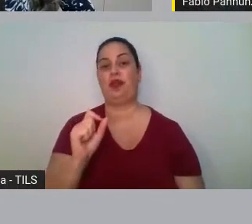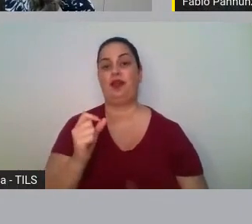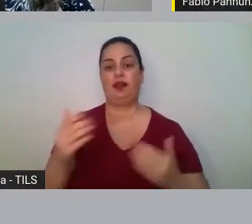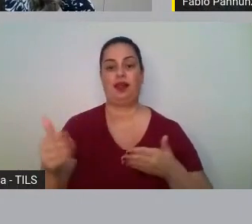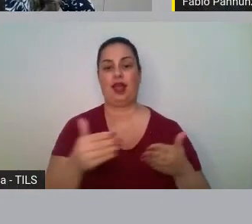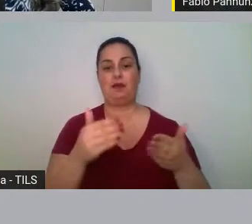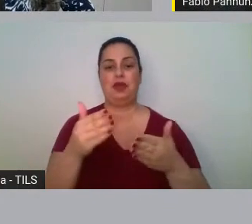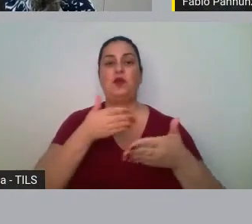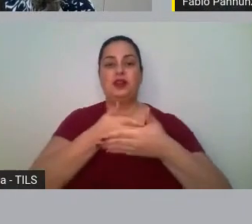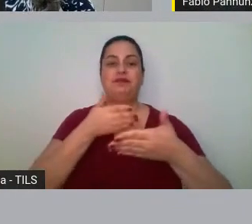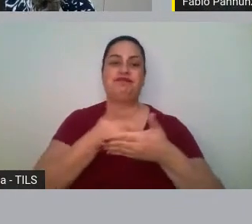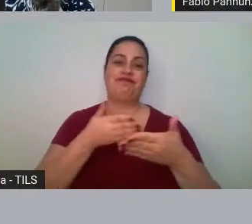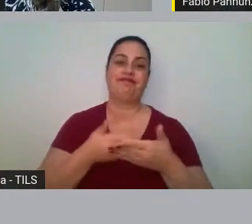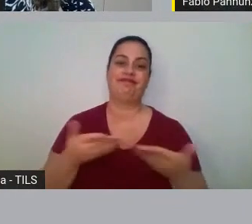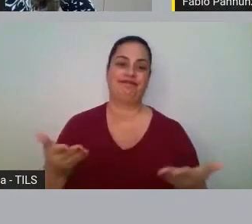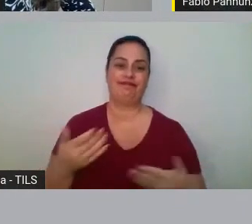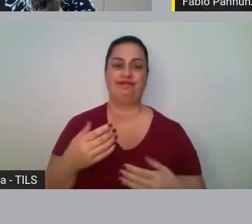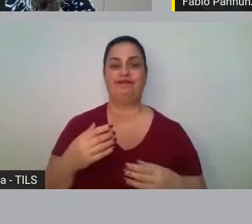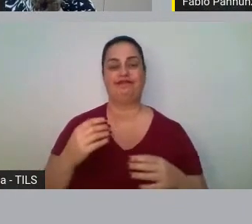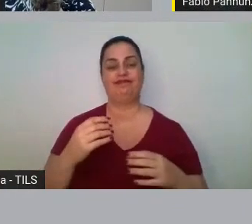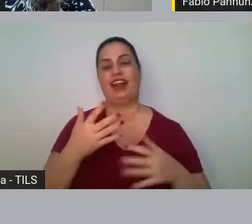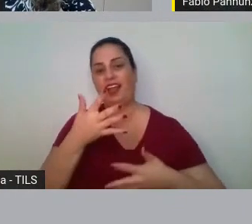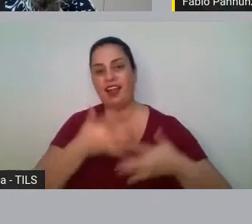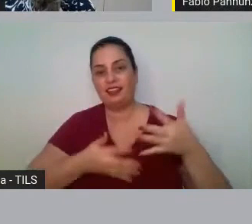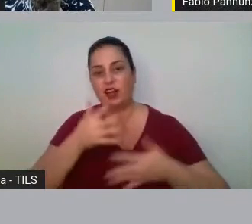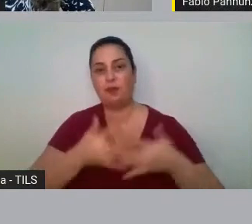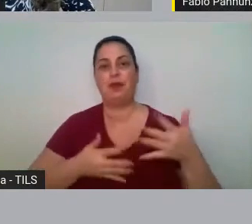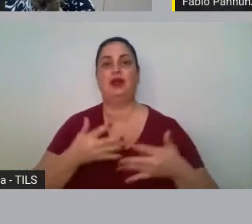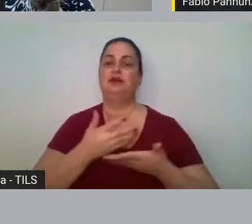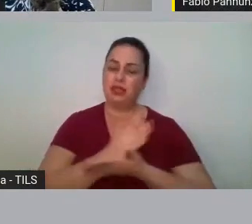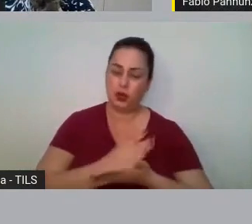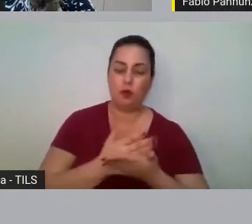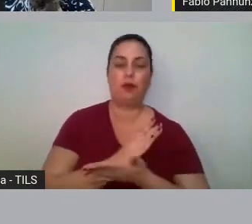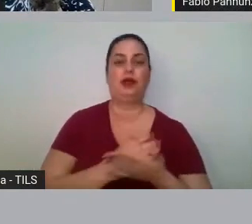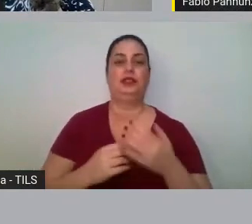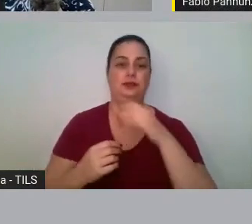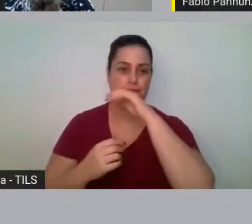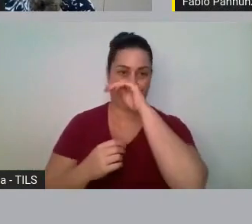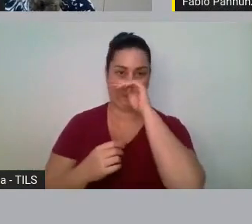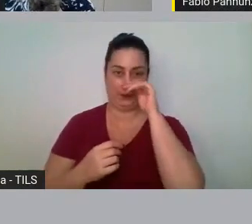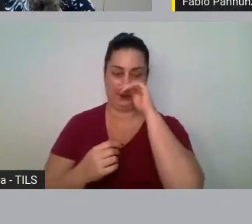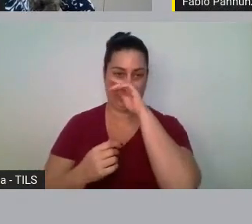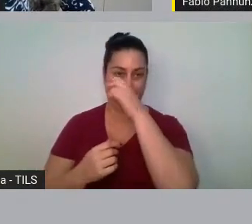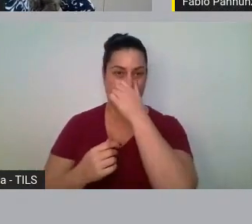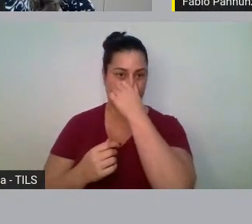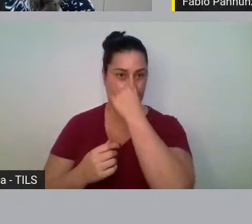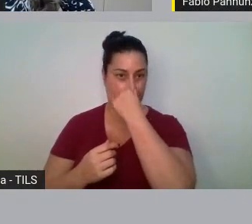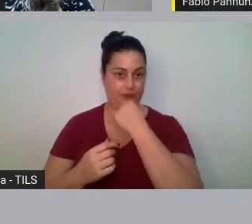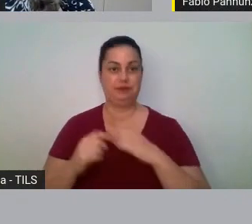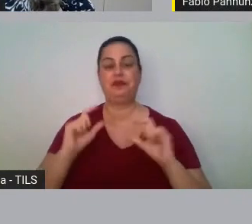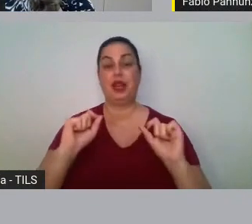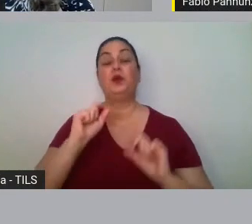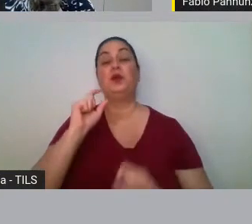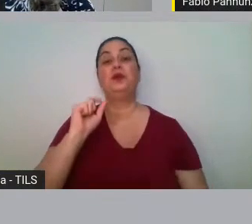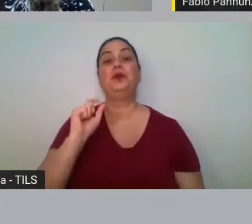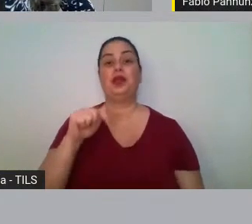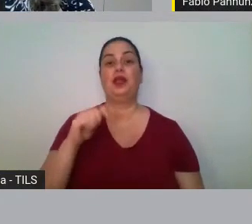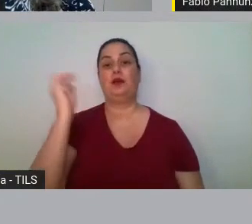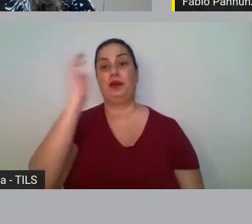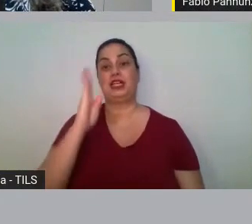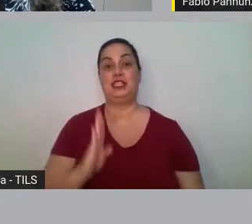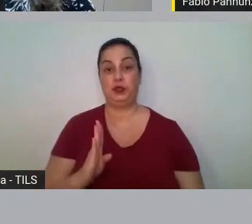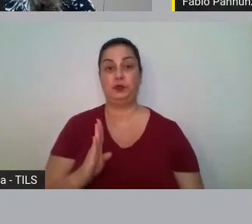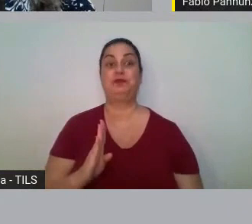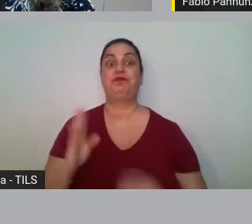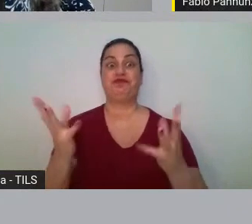de Andrade. É a pedra que trava as imensas possibilidades do nosso Brasil maravilhoso.